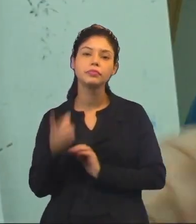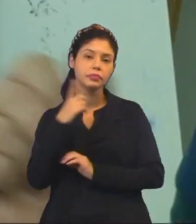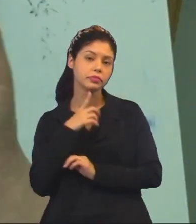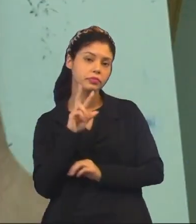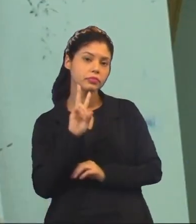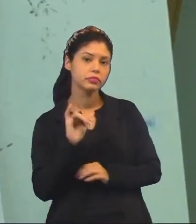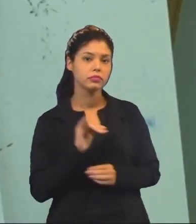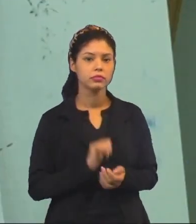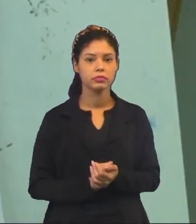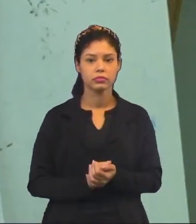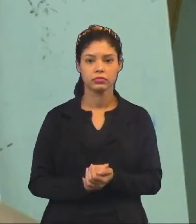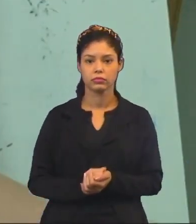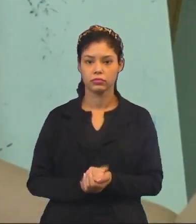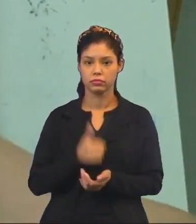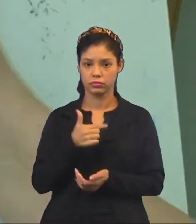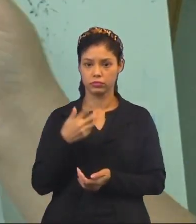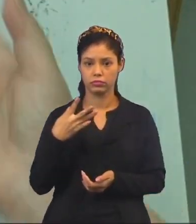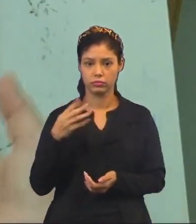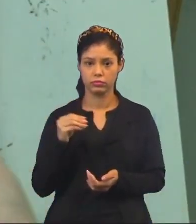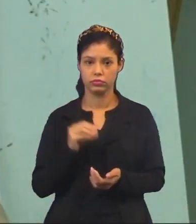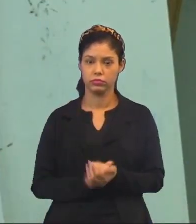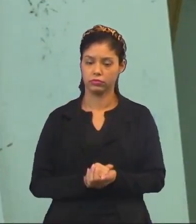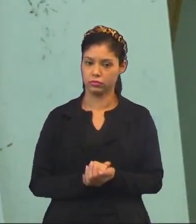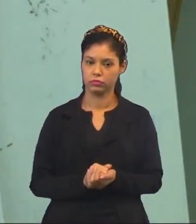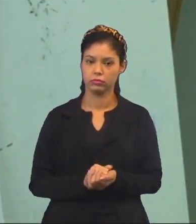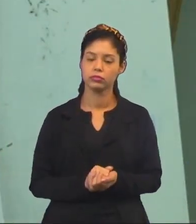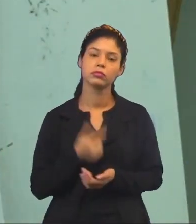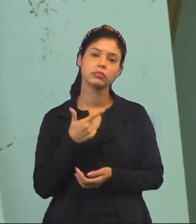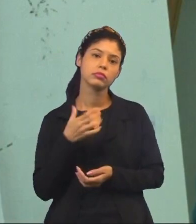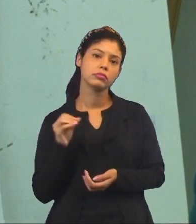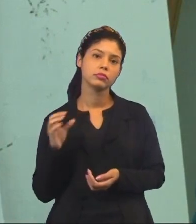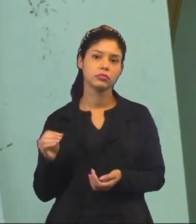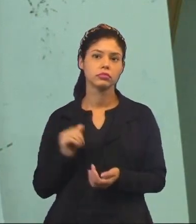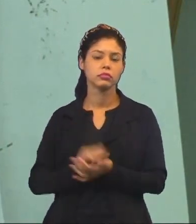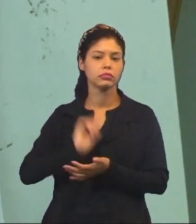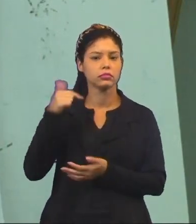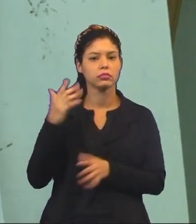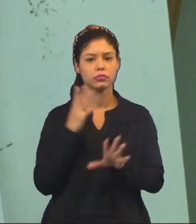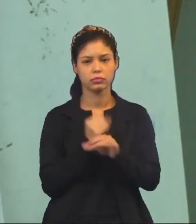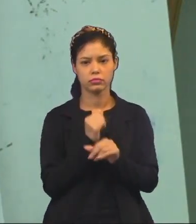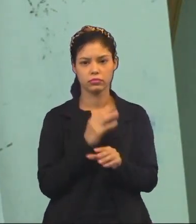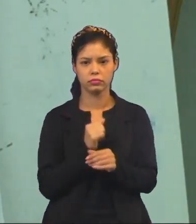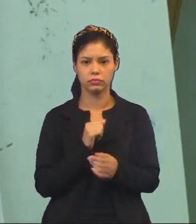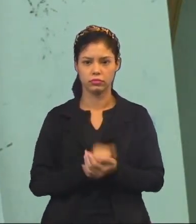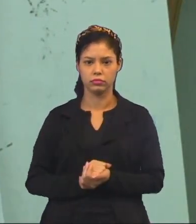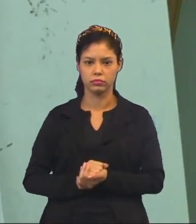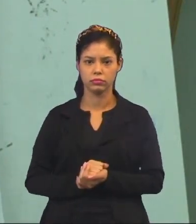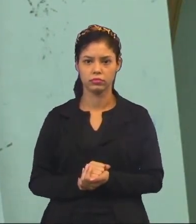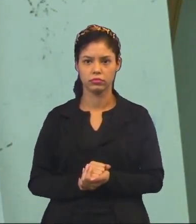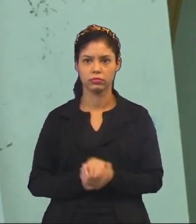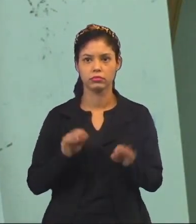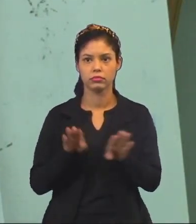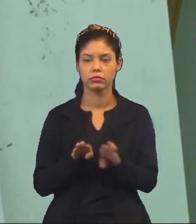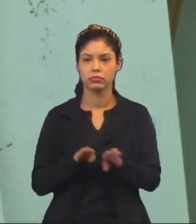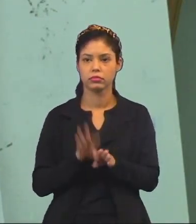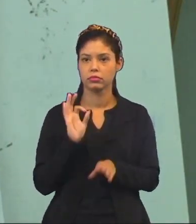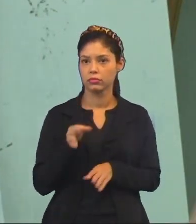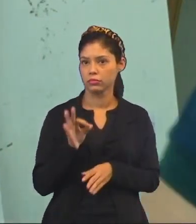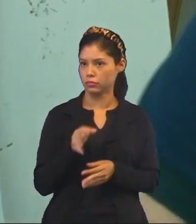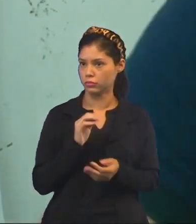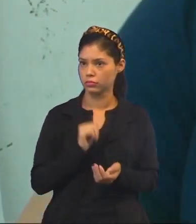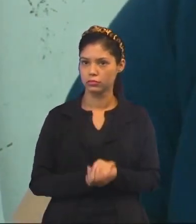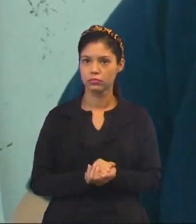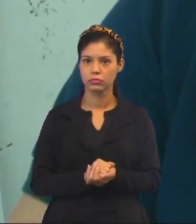vai ter 140. 2 vezes 100, você vai ter 200 e depois soma os resultados, certinho? aqui você